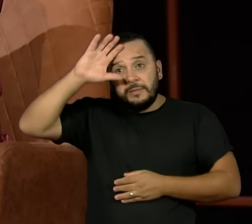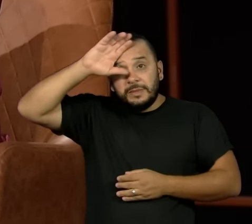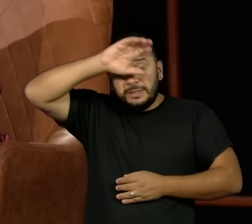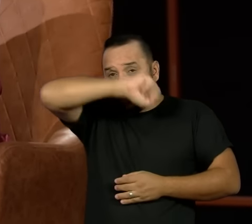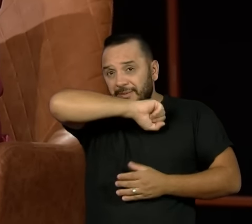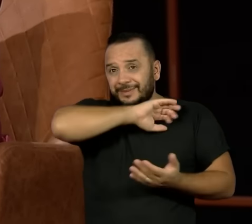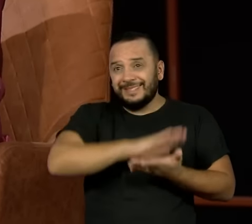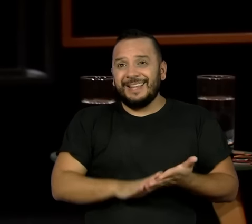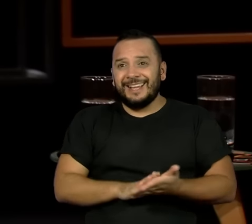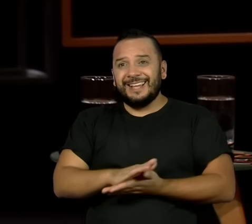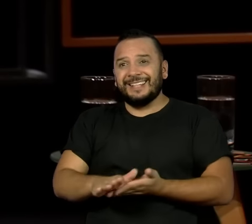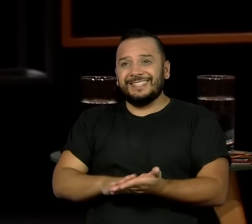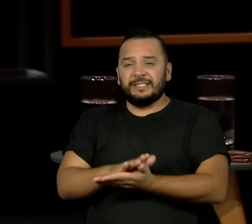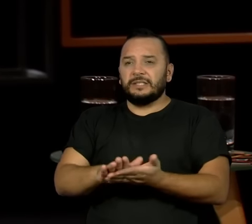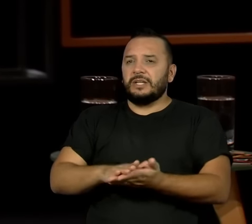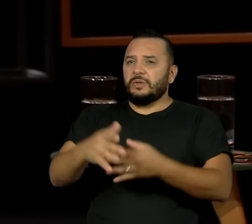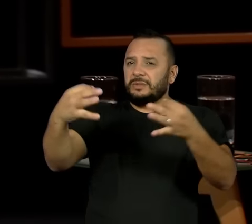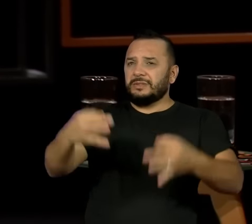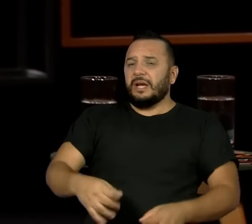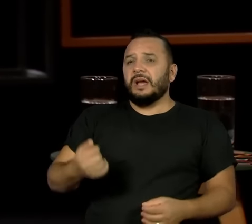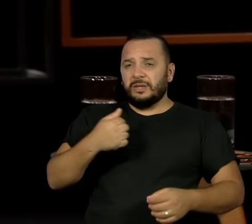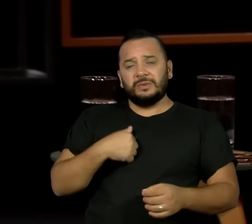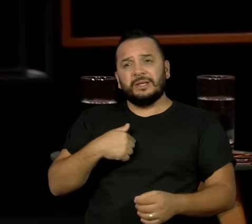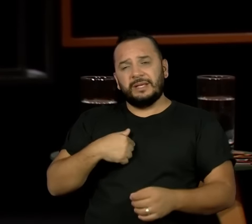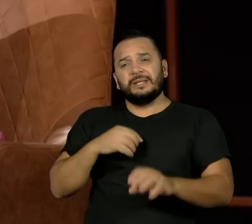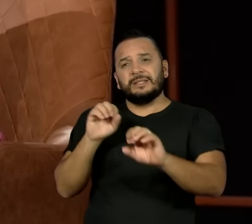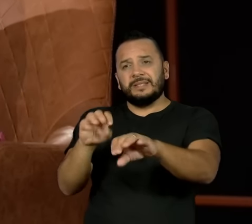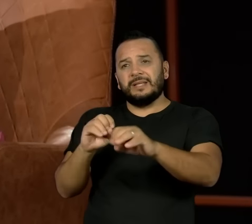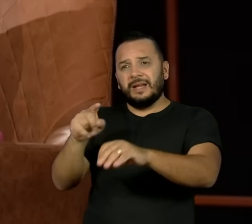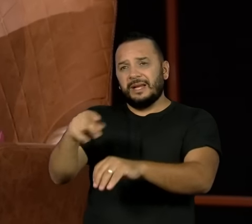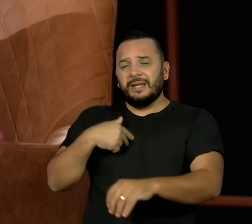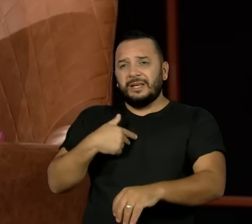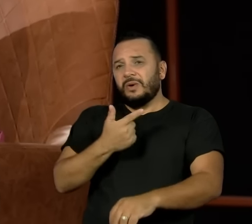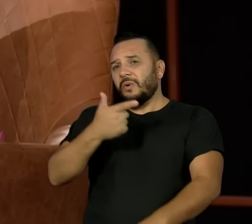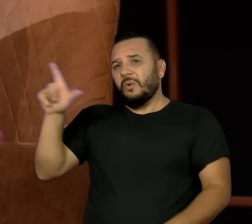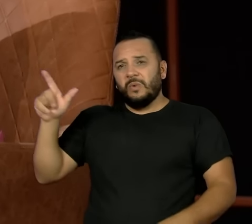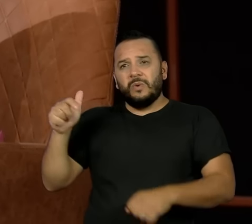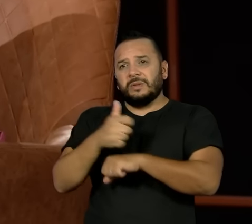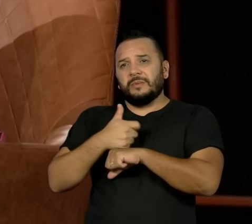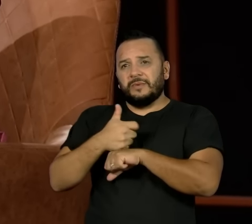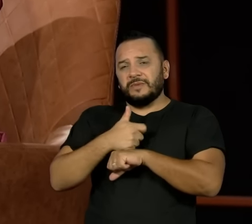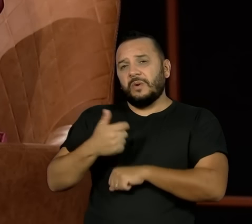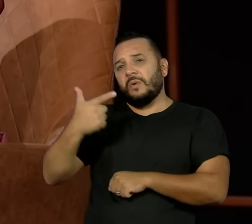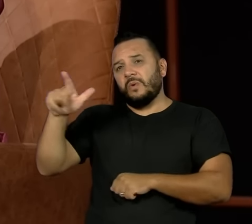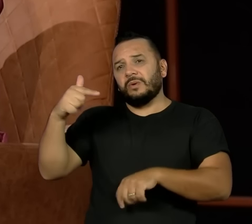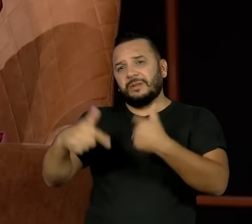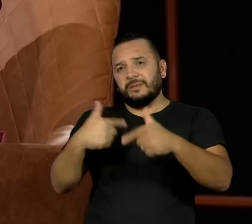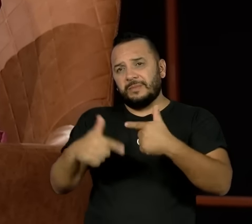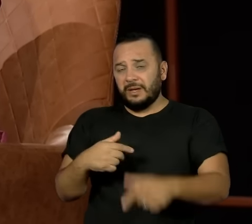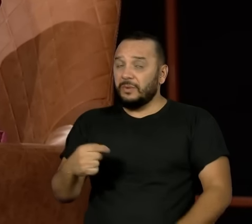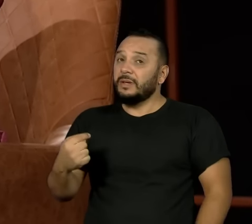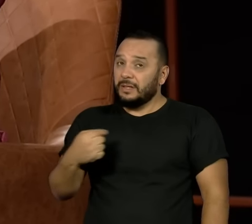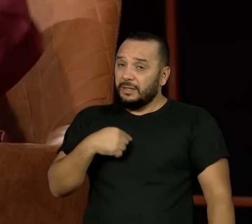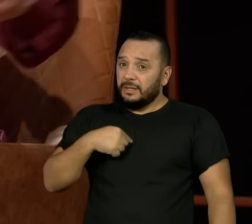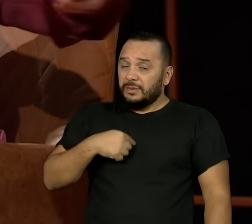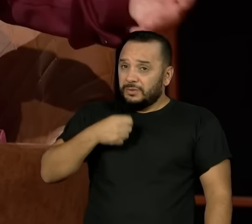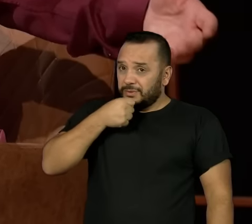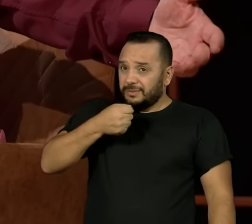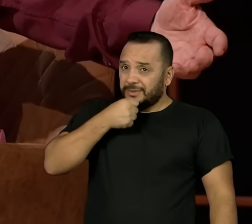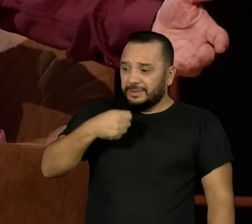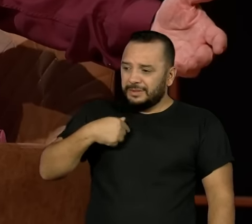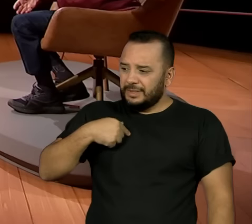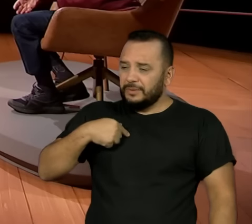gente poder pegar e capacitá-lo para alguma coisa. Viu com as coisas que eu falei como jornalista aqui? Isso foi há